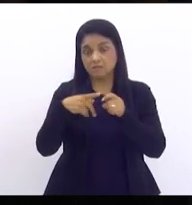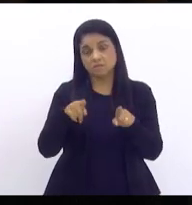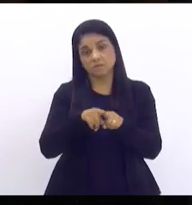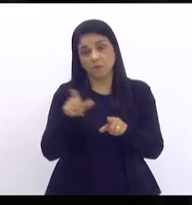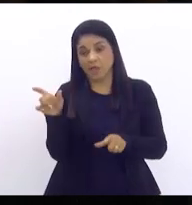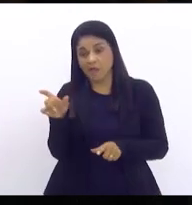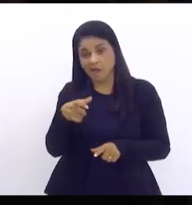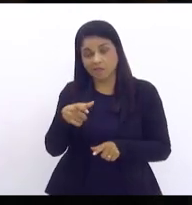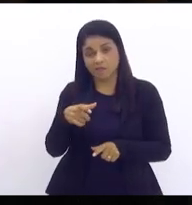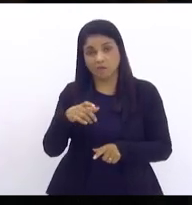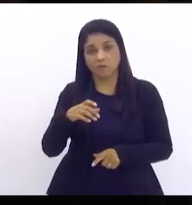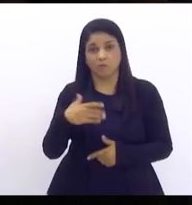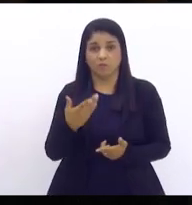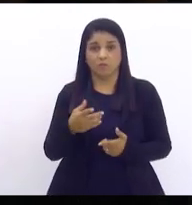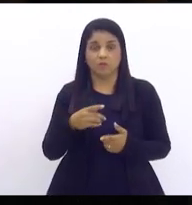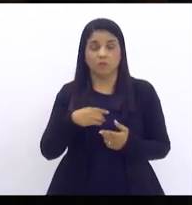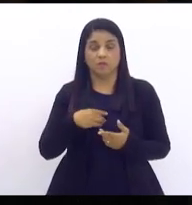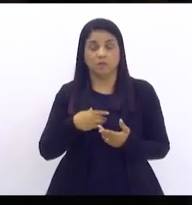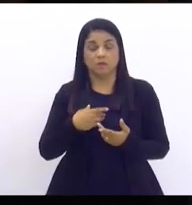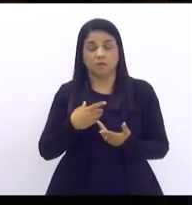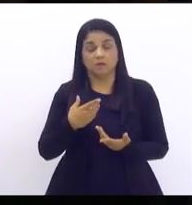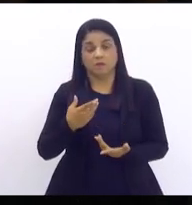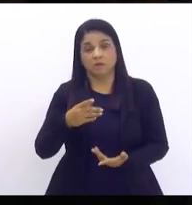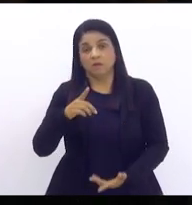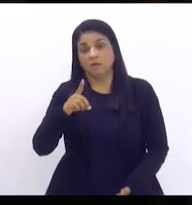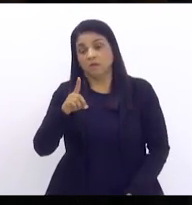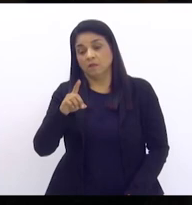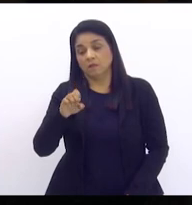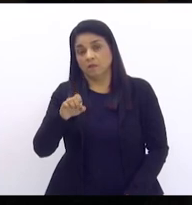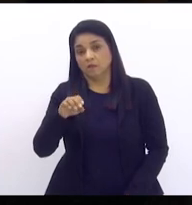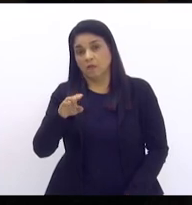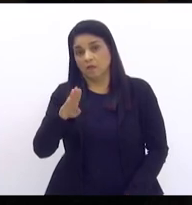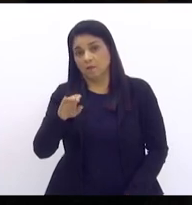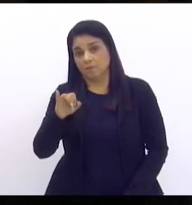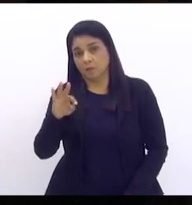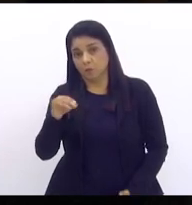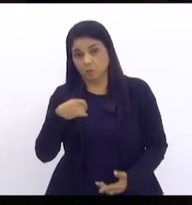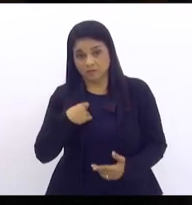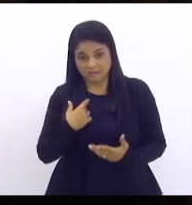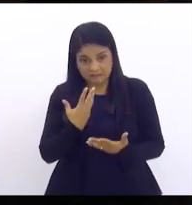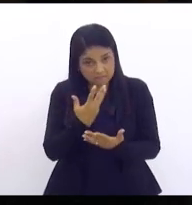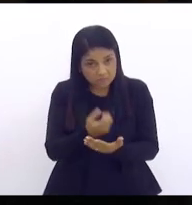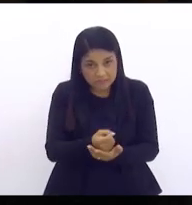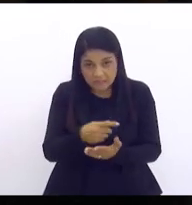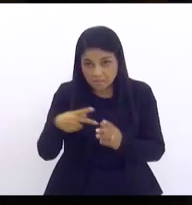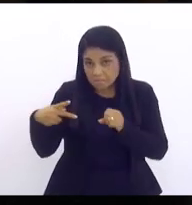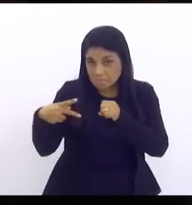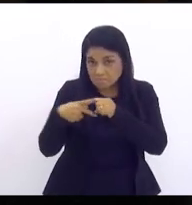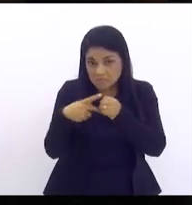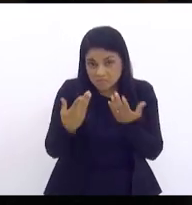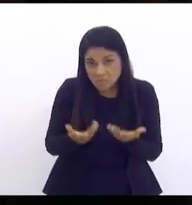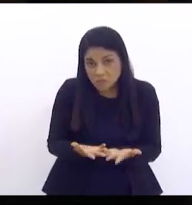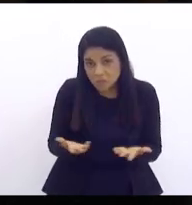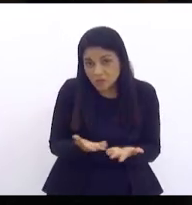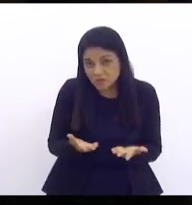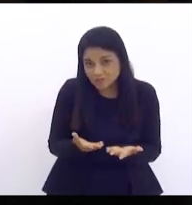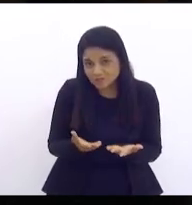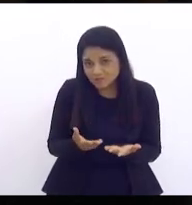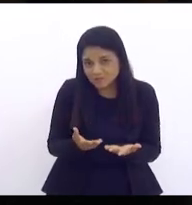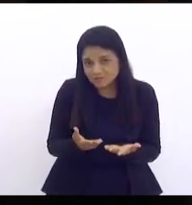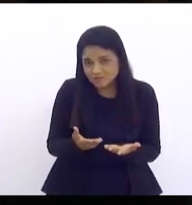débito. Não aceitar PIX hoje é absolutamente fora de propósito.